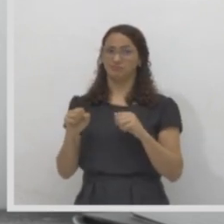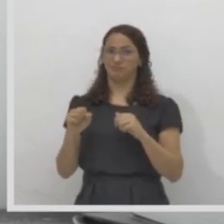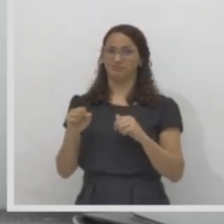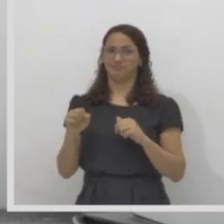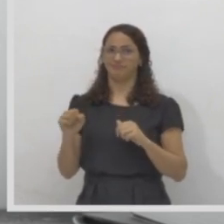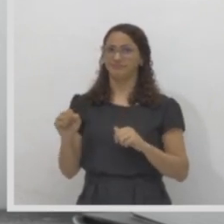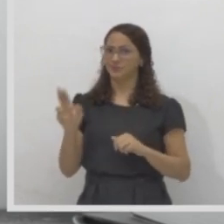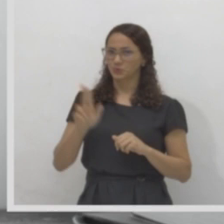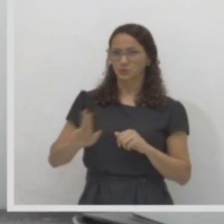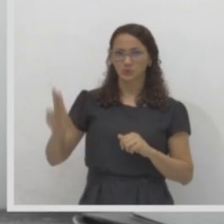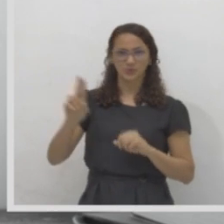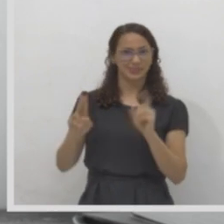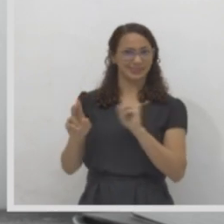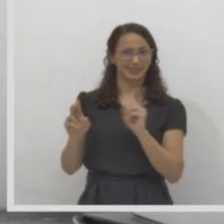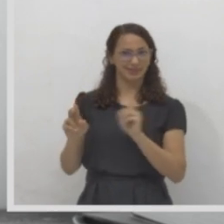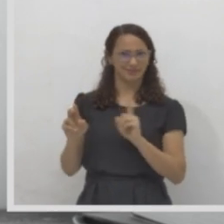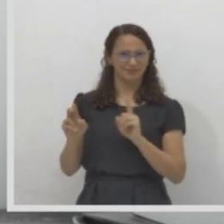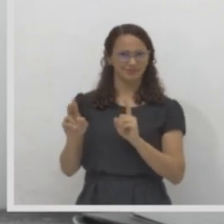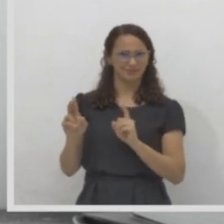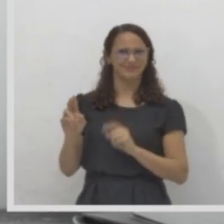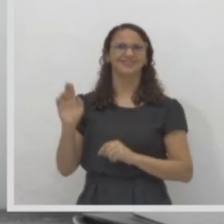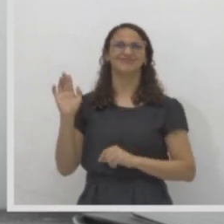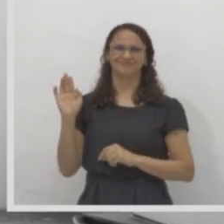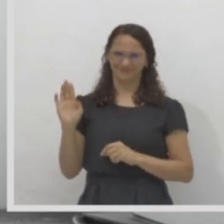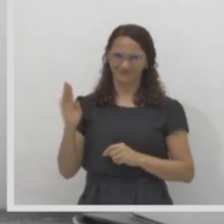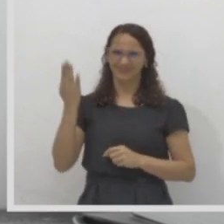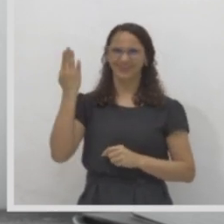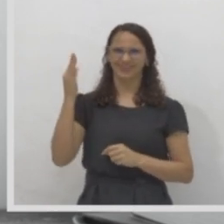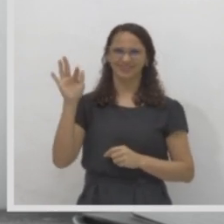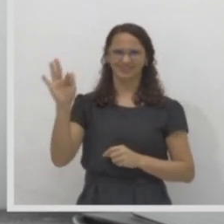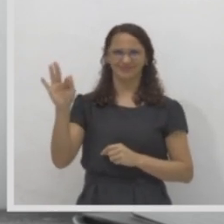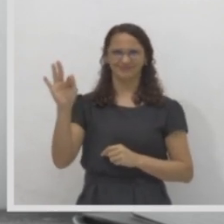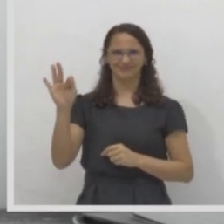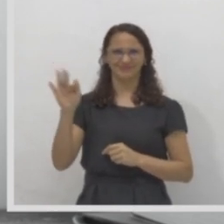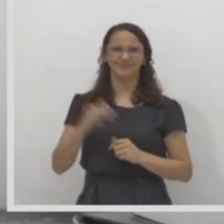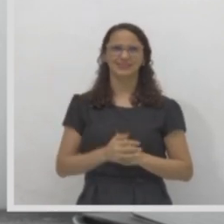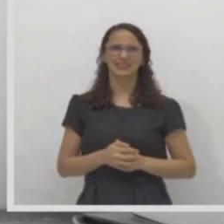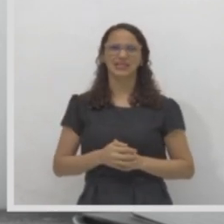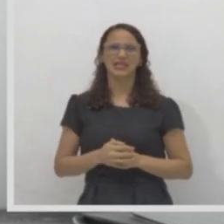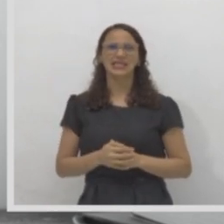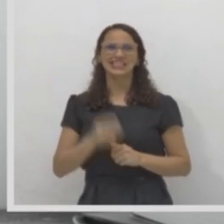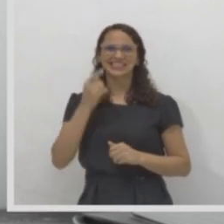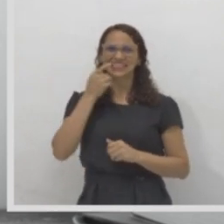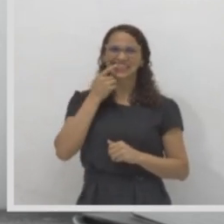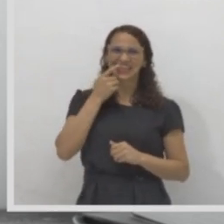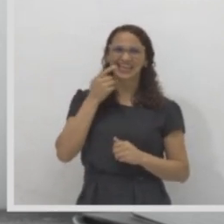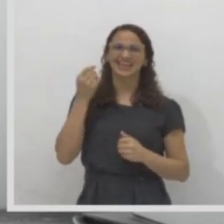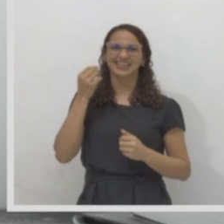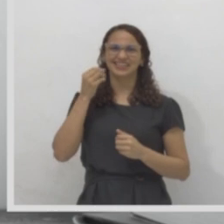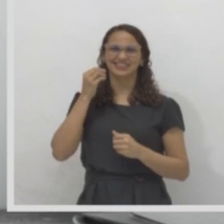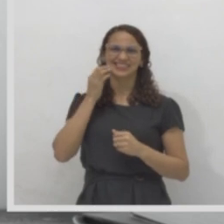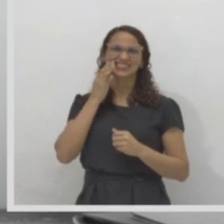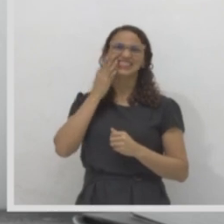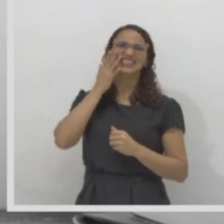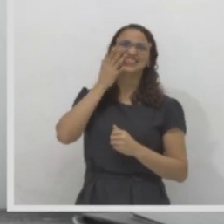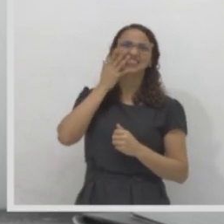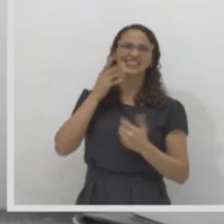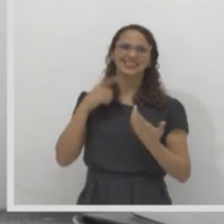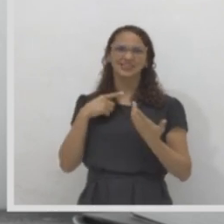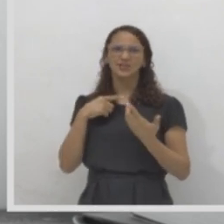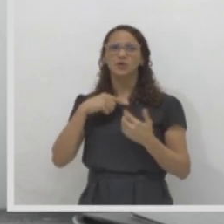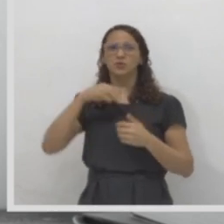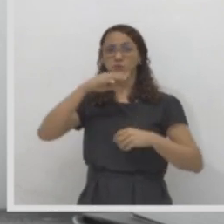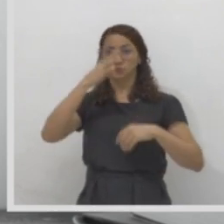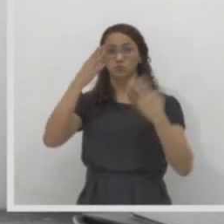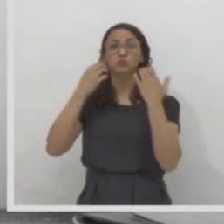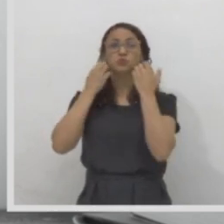letra E. As cáries, o cheiro do suor e do chulé, a cólera, o tétano, são provocados por bactérias?